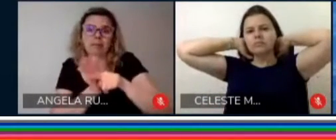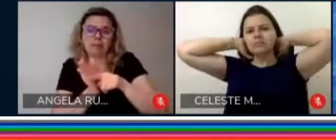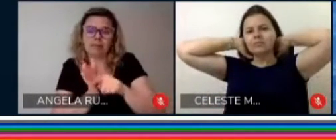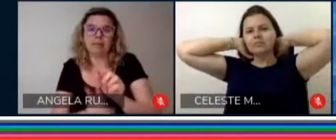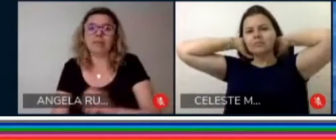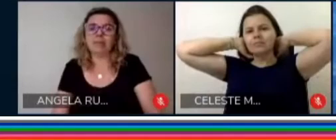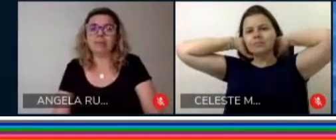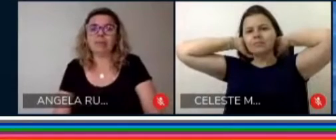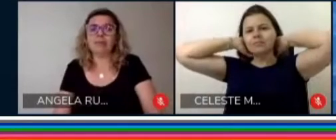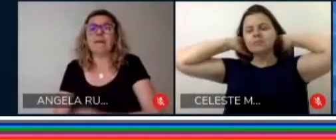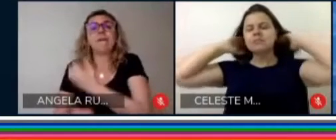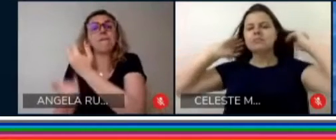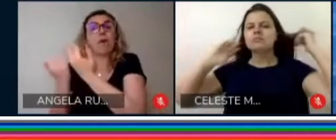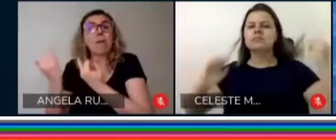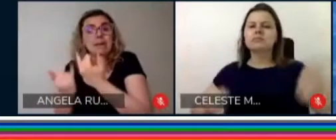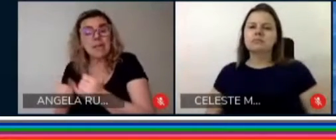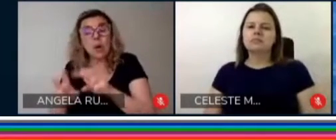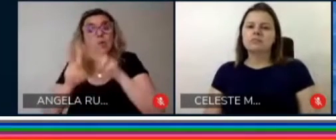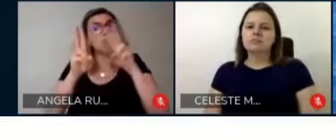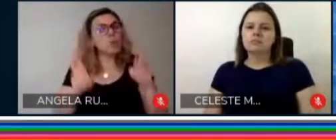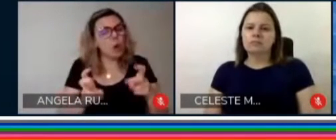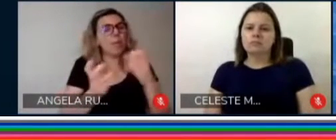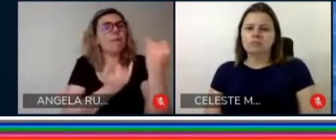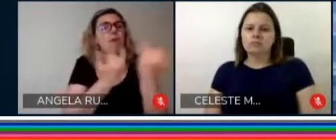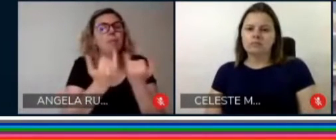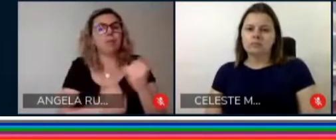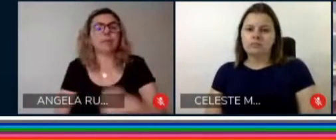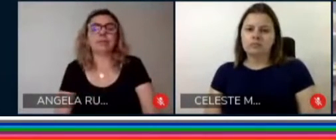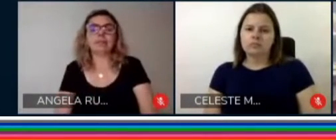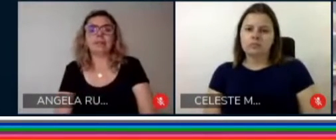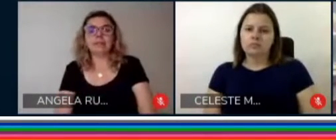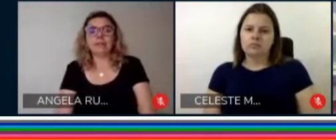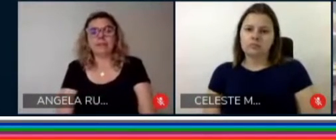dado, né? Identificar o que está nas entrelinhas também.